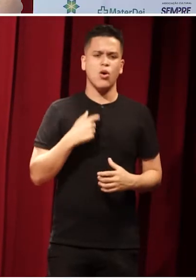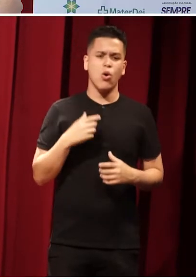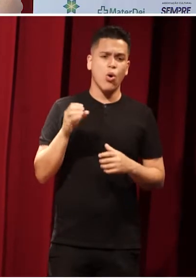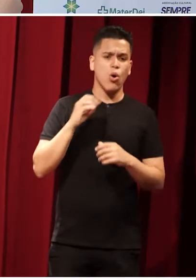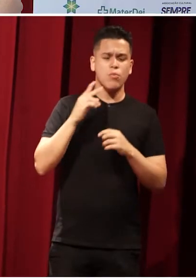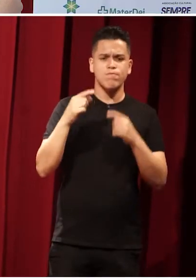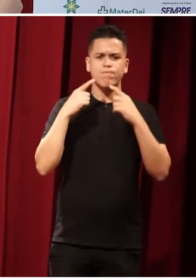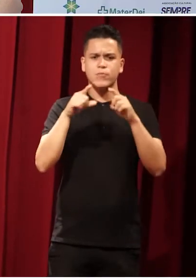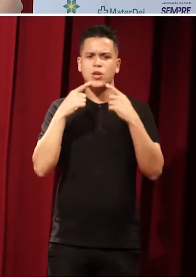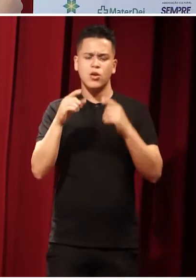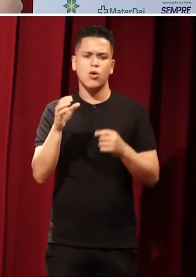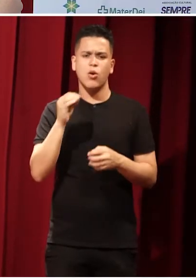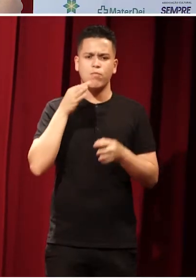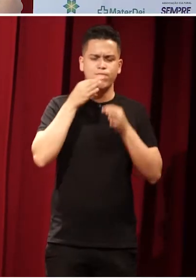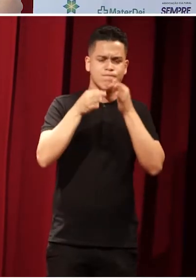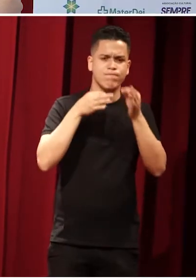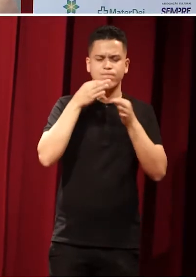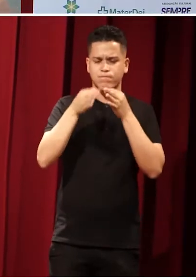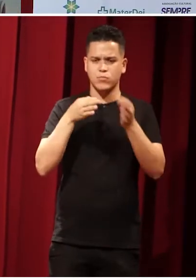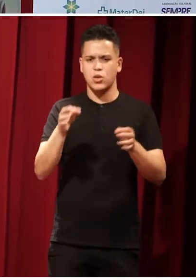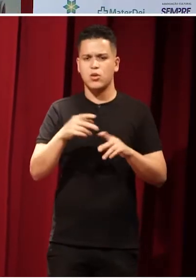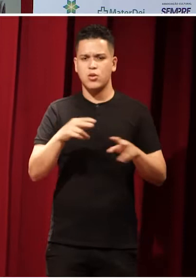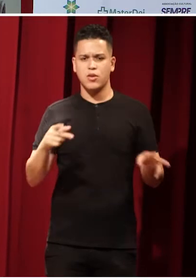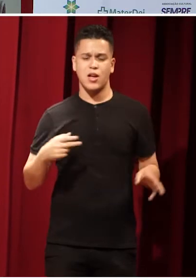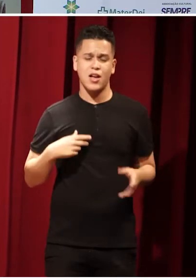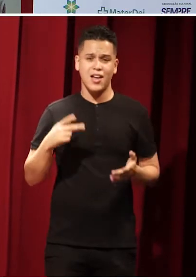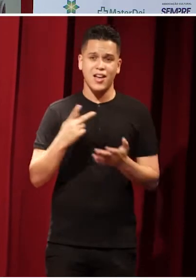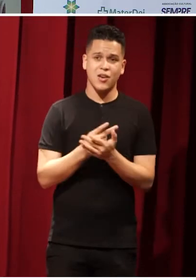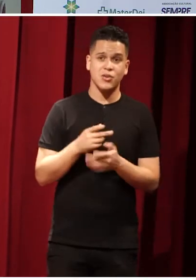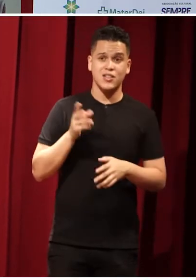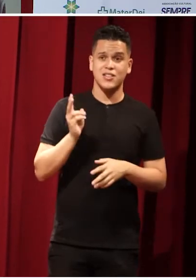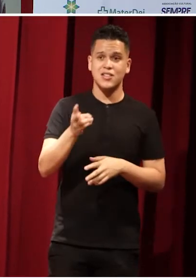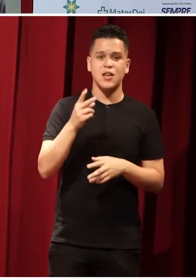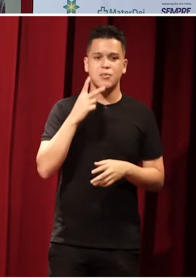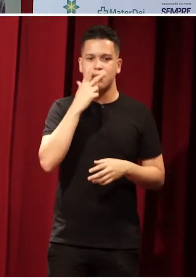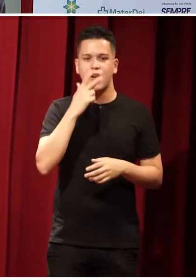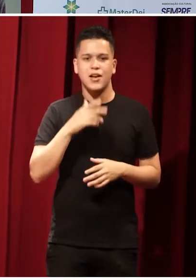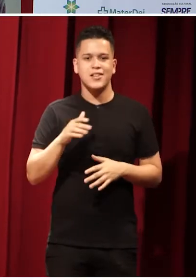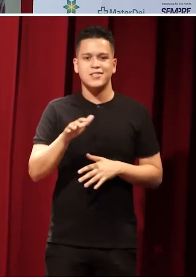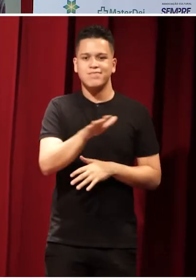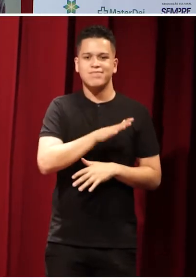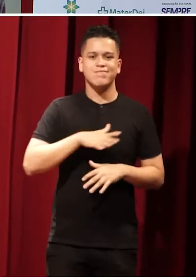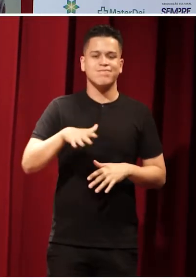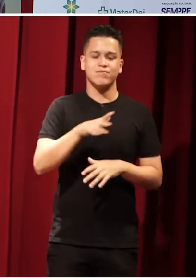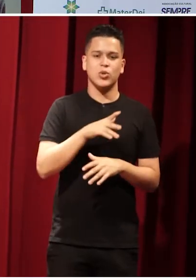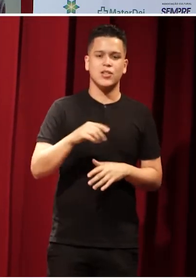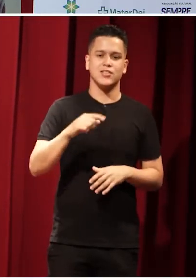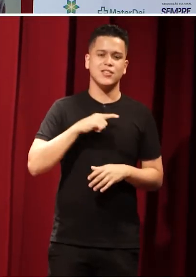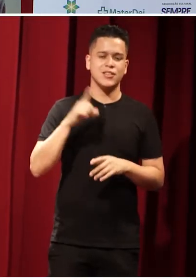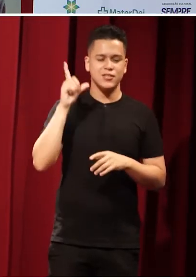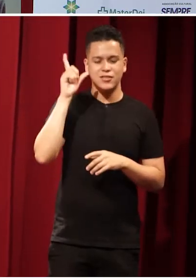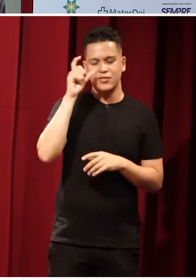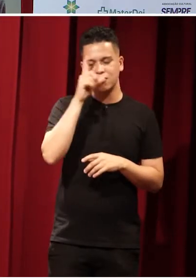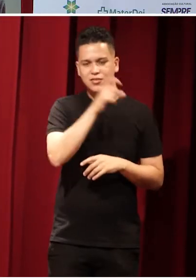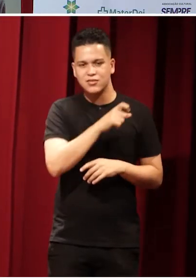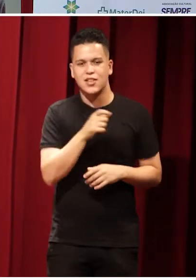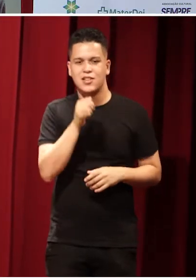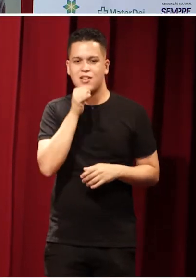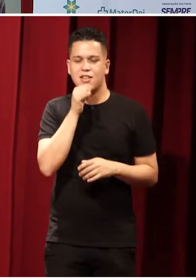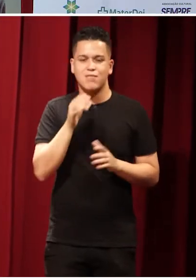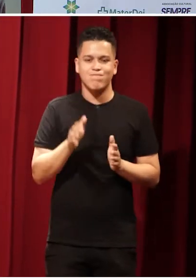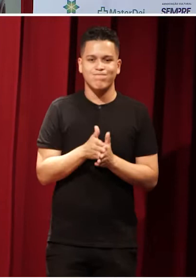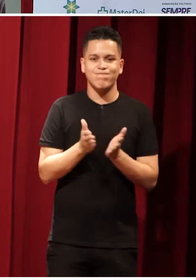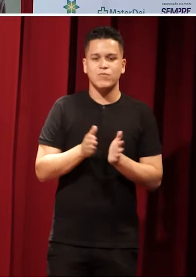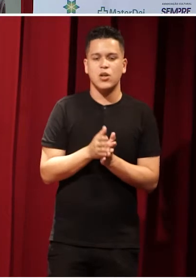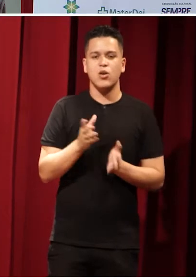populações marginalizadas, a populações que vivem em estado de pobreza, as etc. culturas dessa população. A cultura dessas populações. Mas